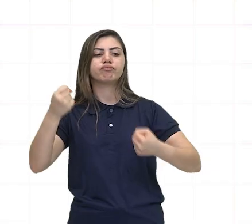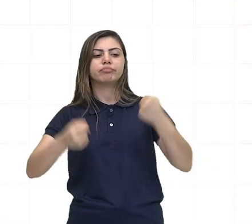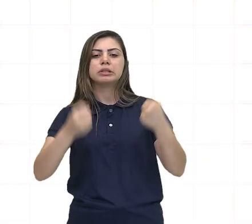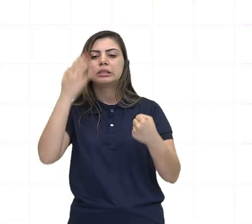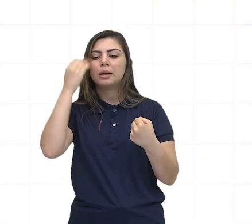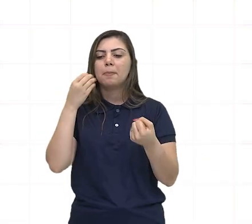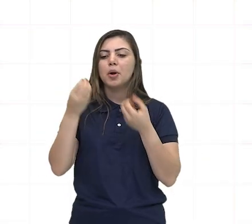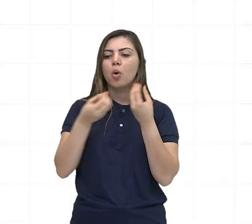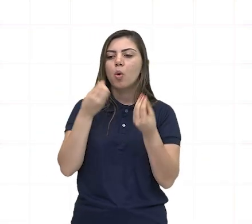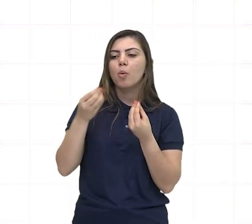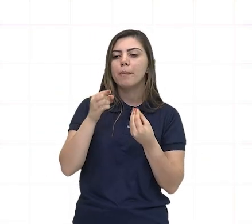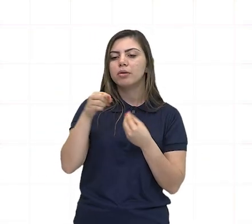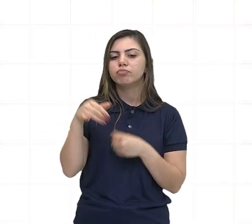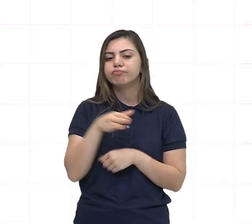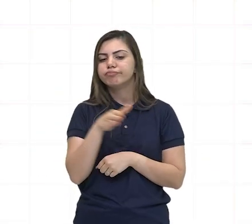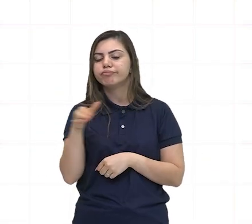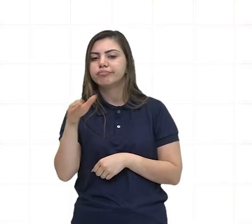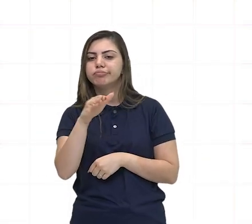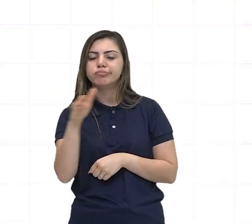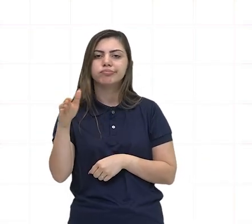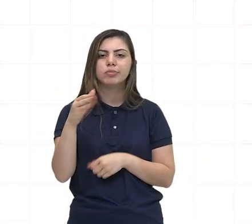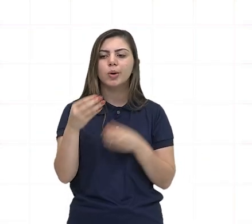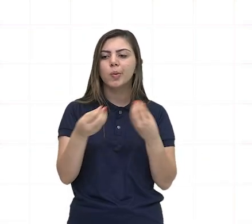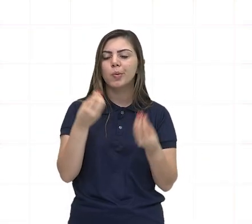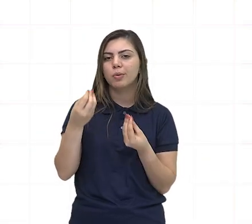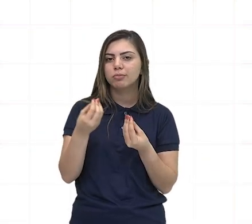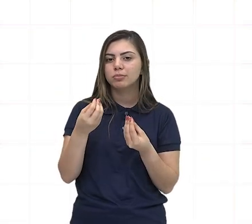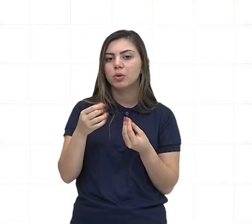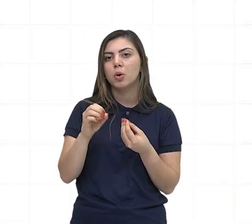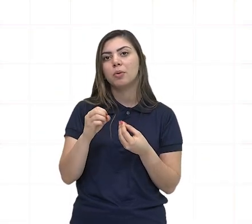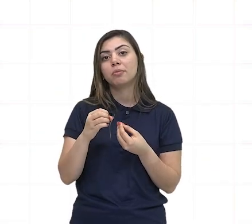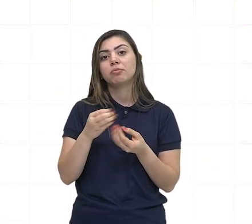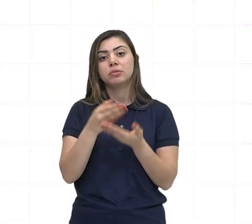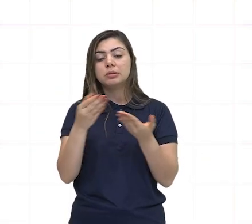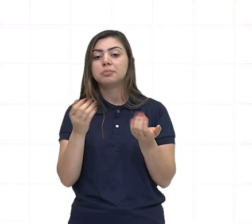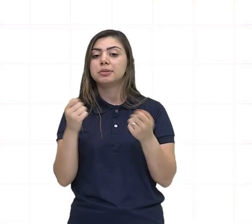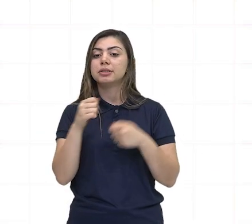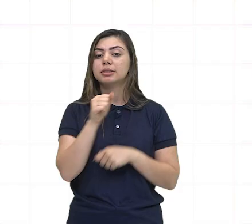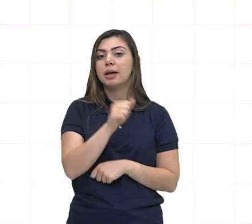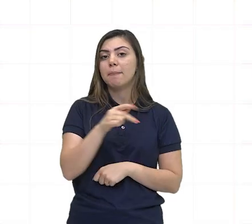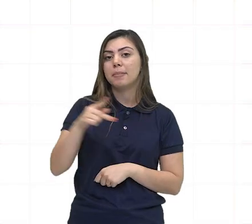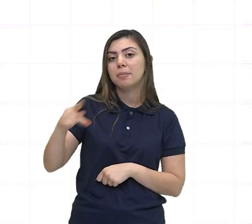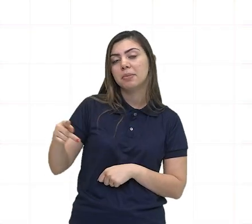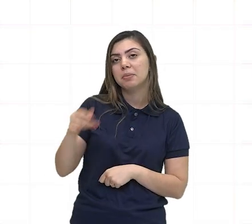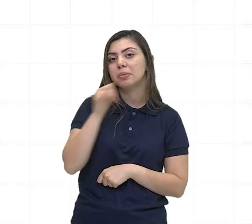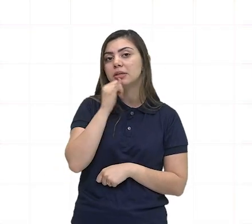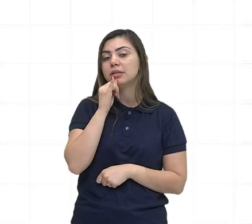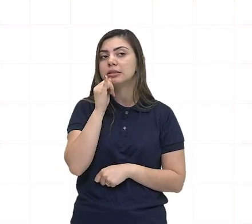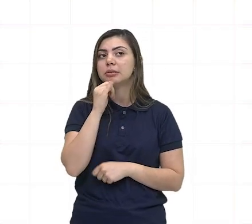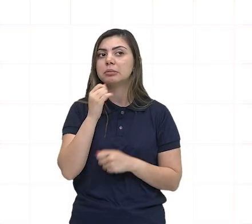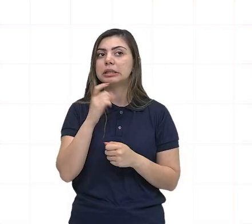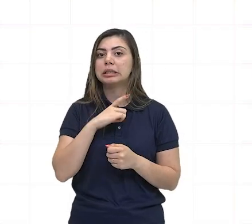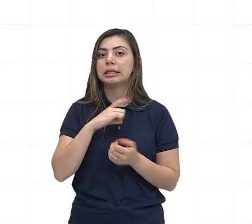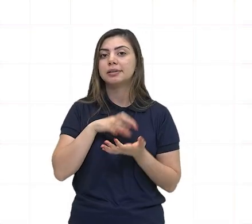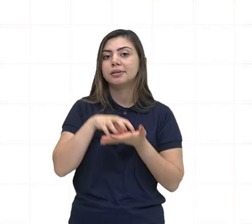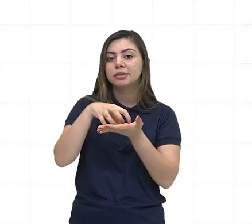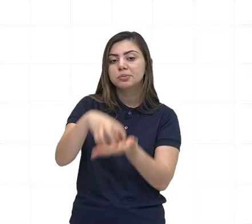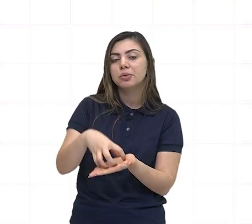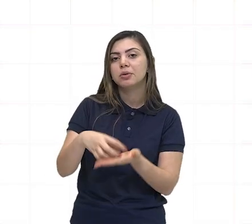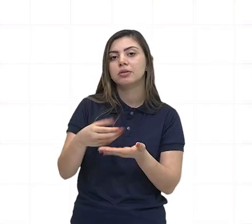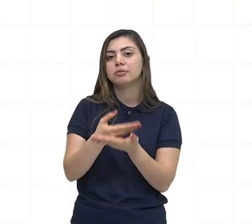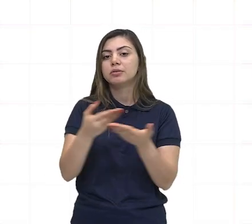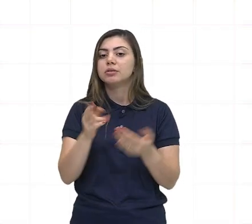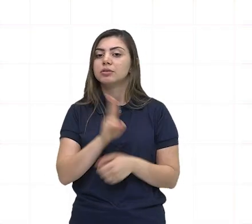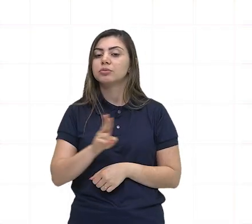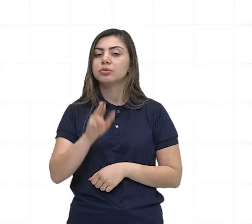ou que você precisa utilizar um aplicativo de transporte, você pode estar utilizando o